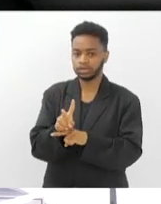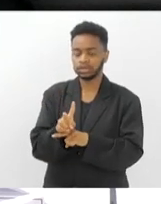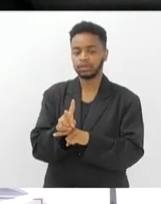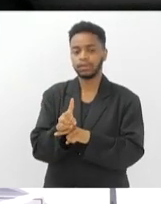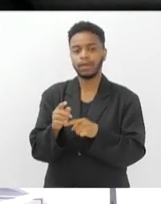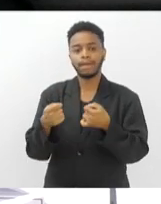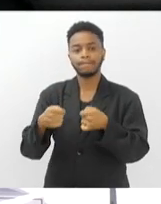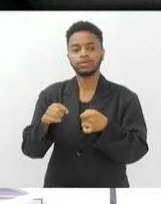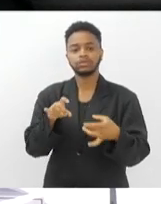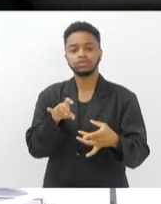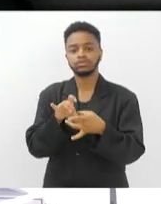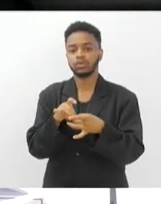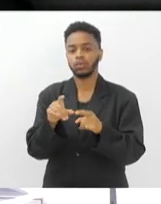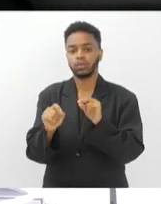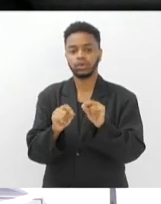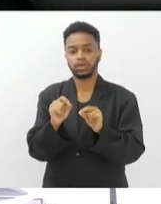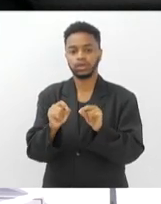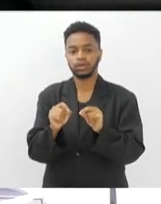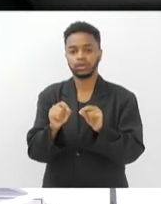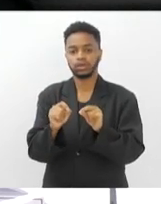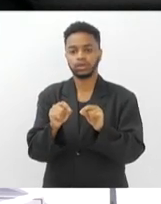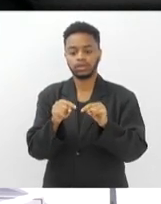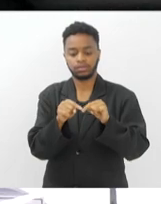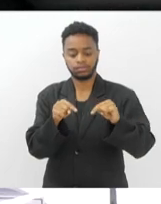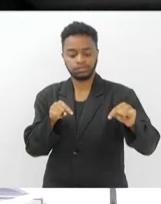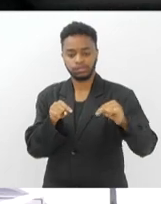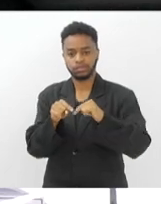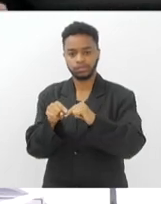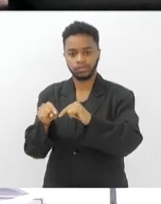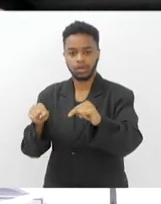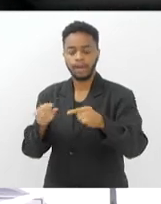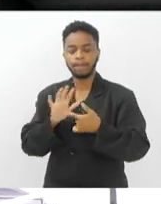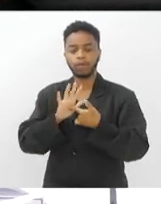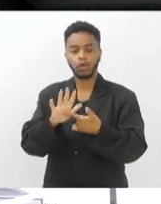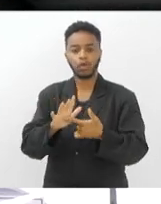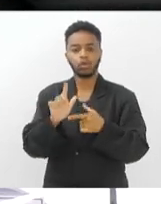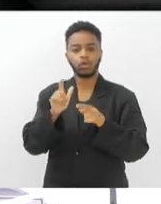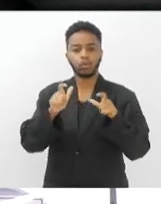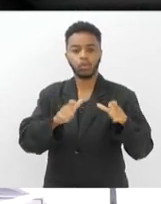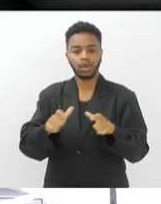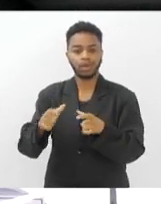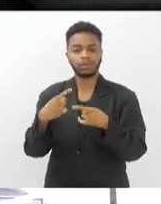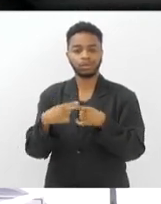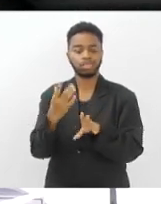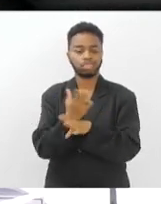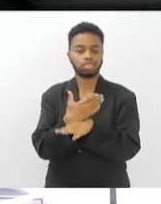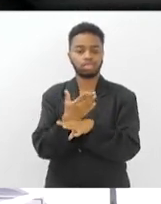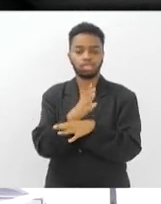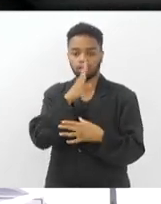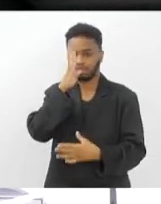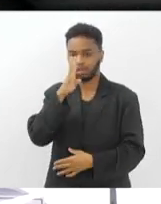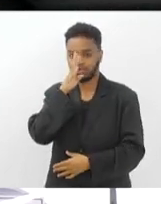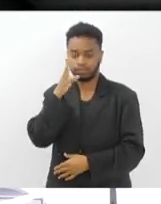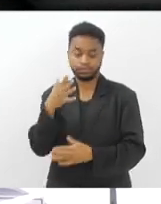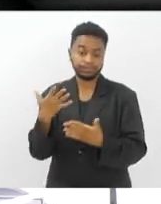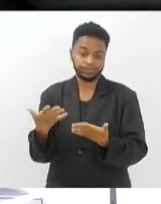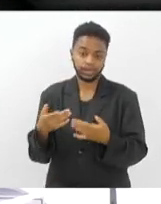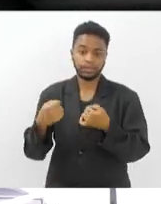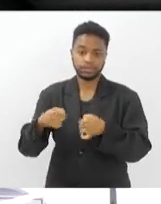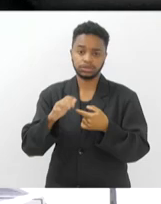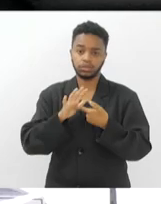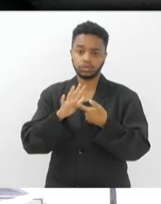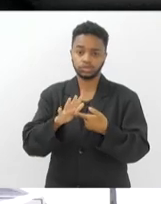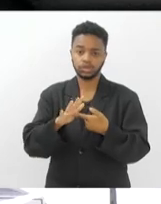tem que vir amarrado com coordenadas UTM. Perfeito. Porque senão ele fica solto no ar. Perfeito. Esses